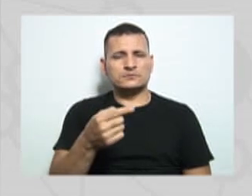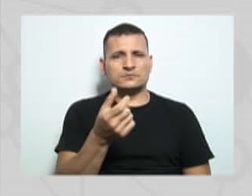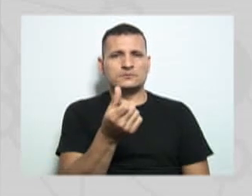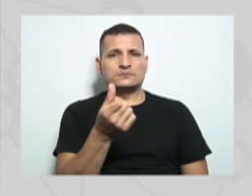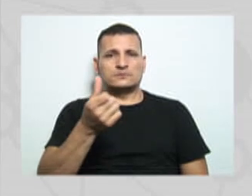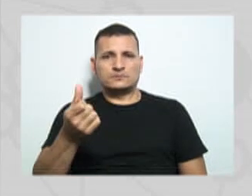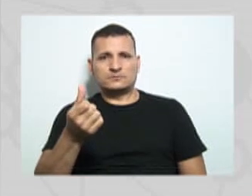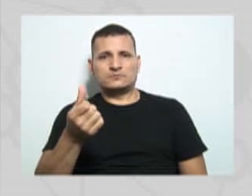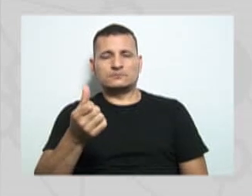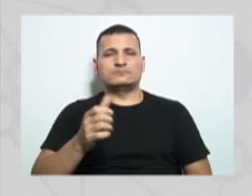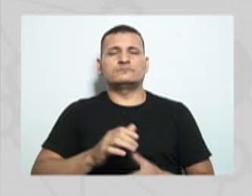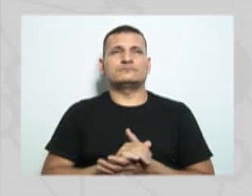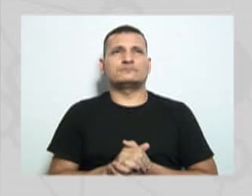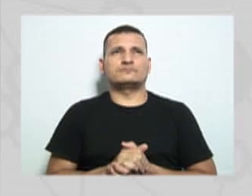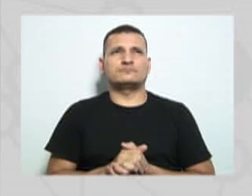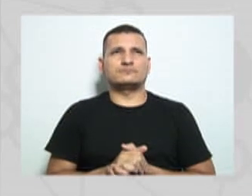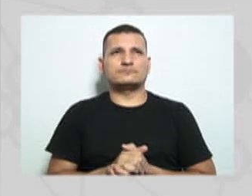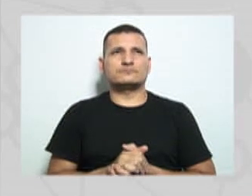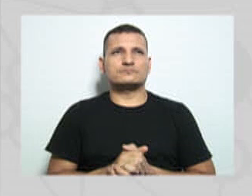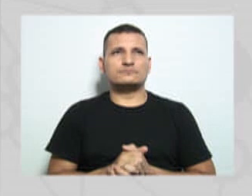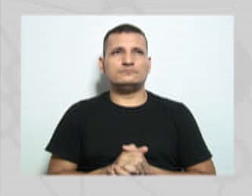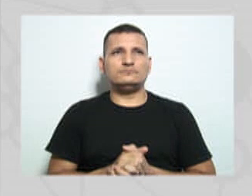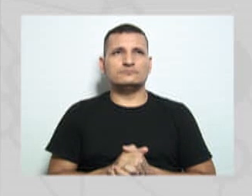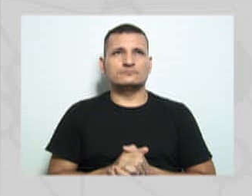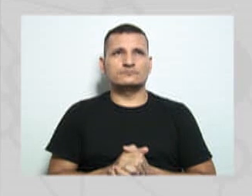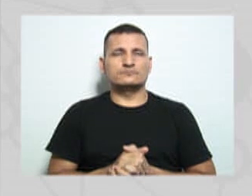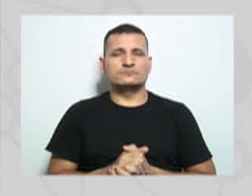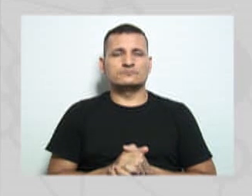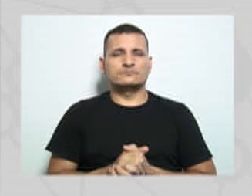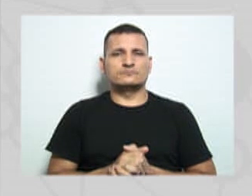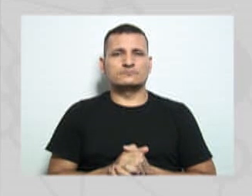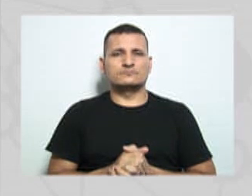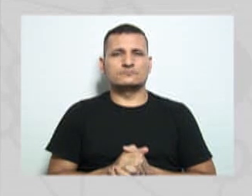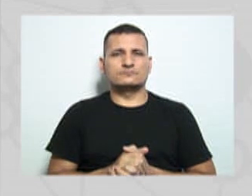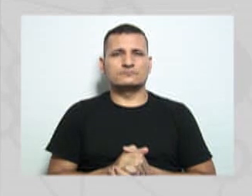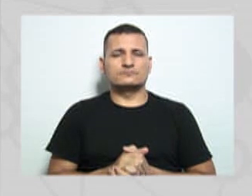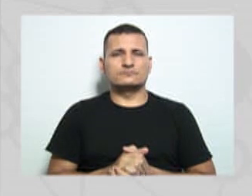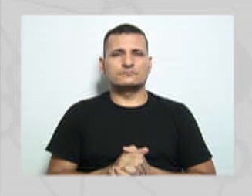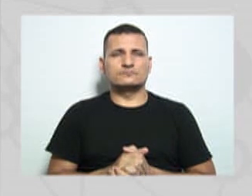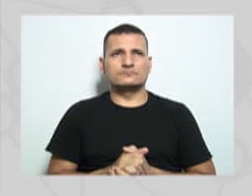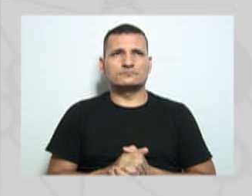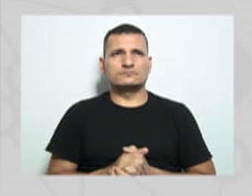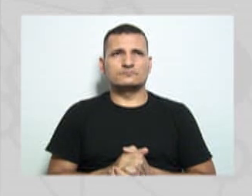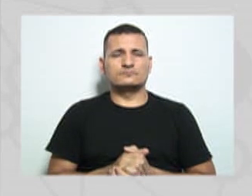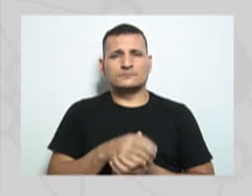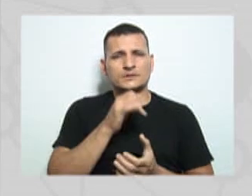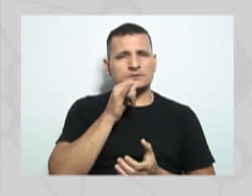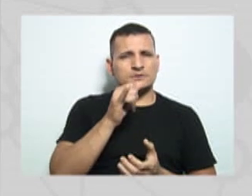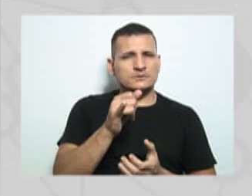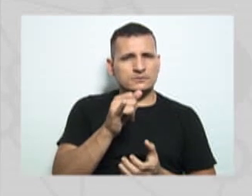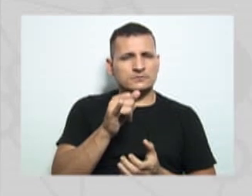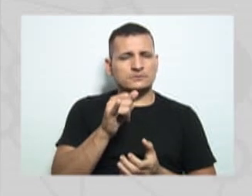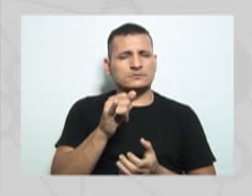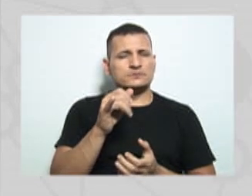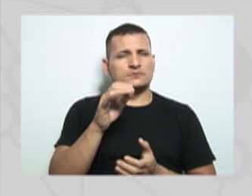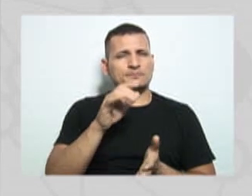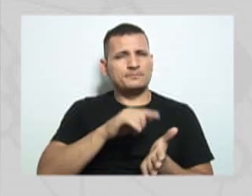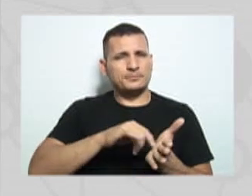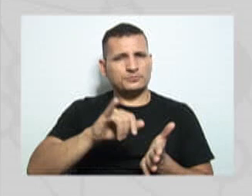7,66. Ou seja, quando é feito pela tributação presumido aqui,